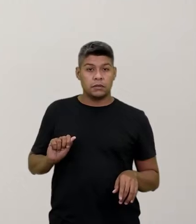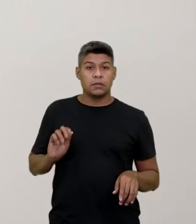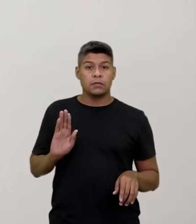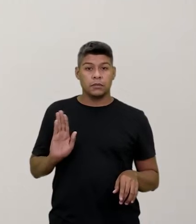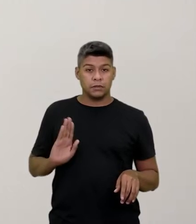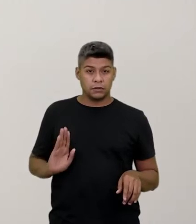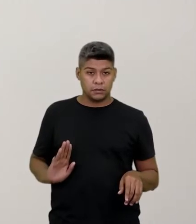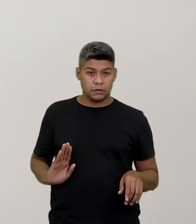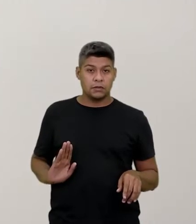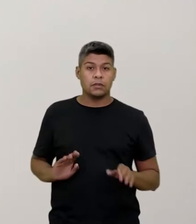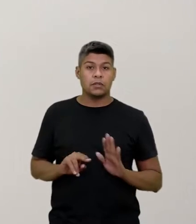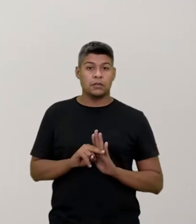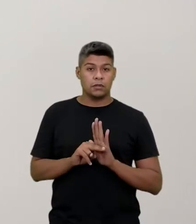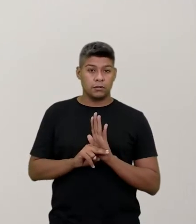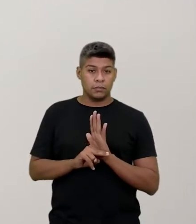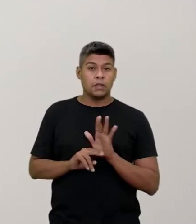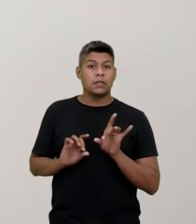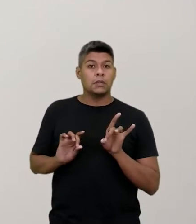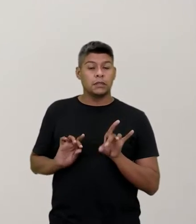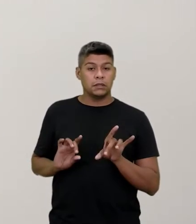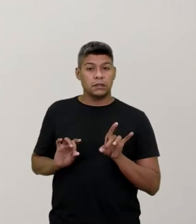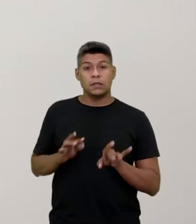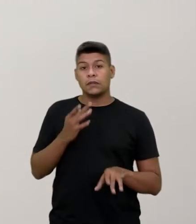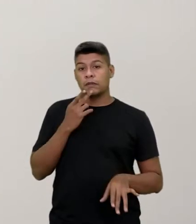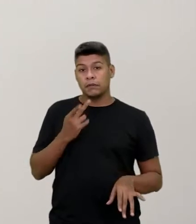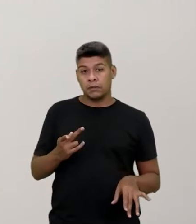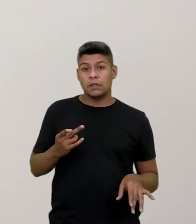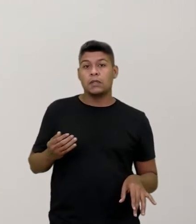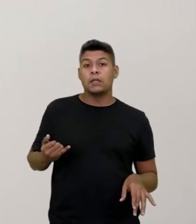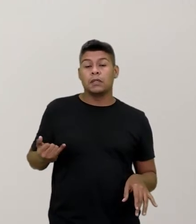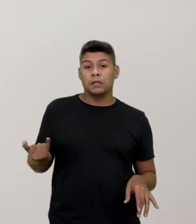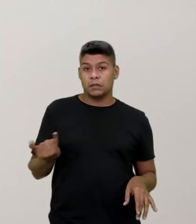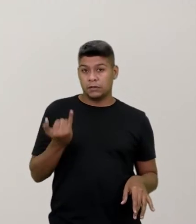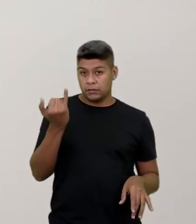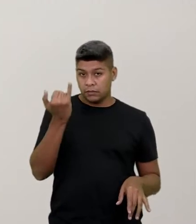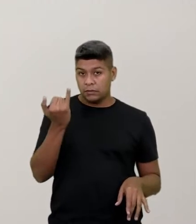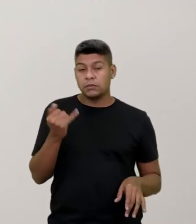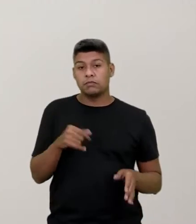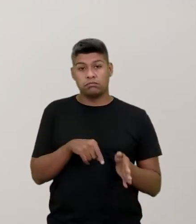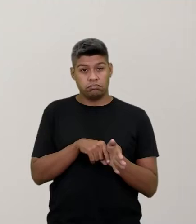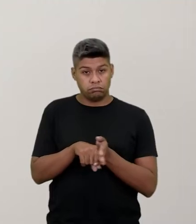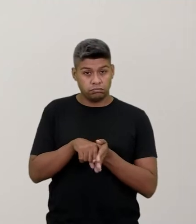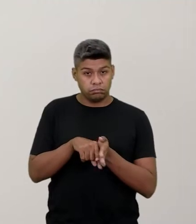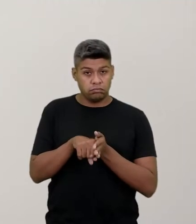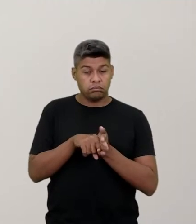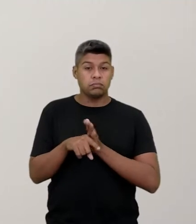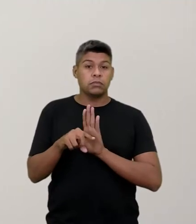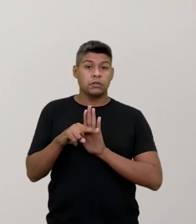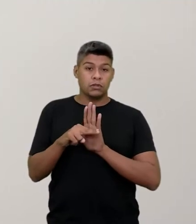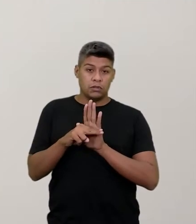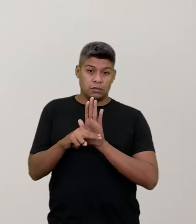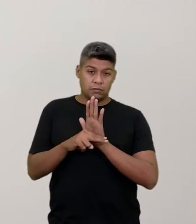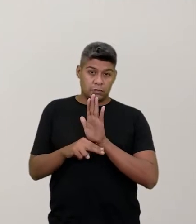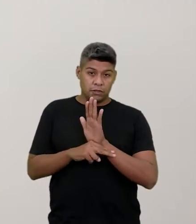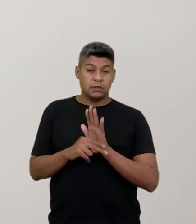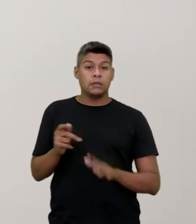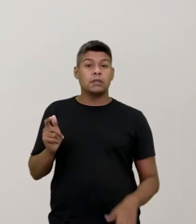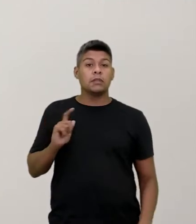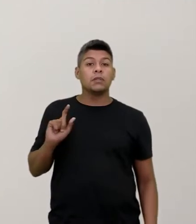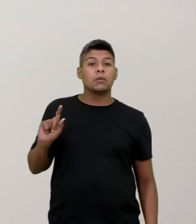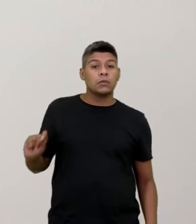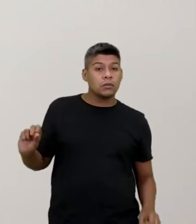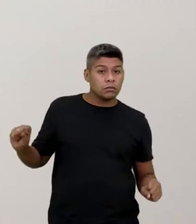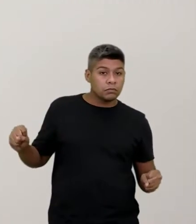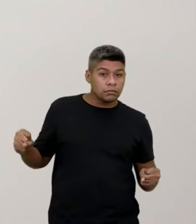Técnicas, ABNT, e falei que era importante a consulta a essas normas justamente para ter um